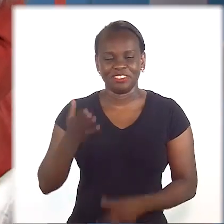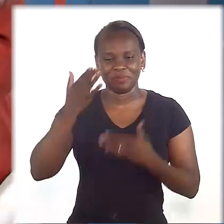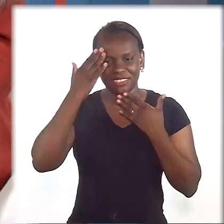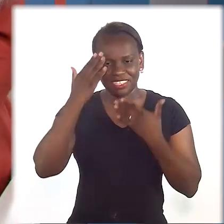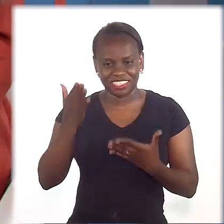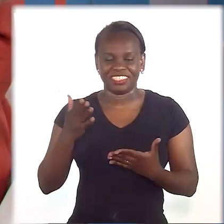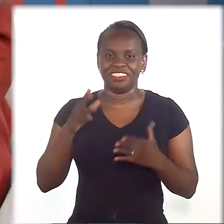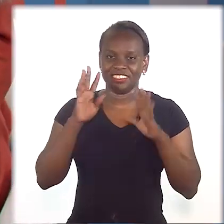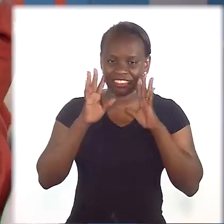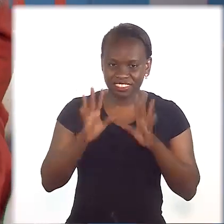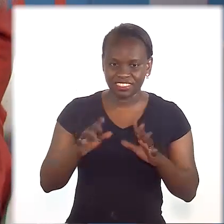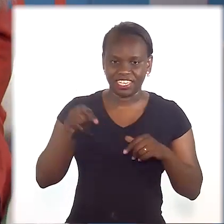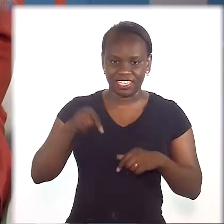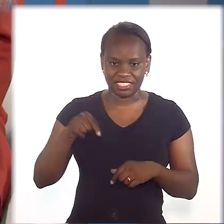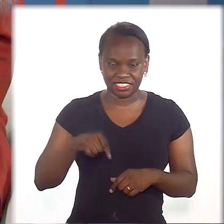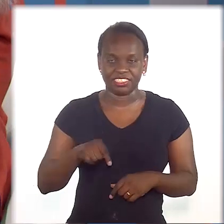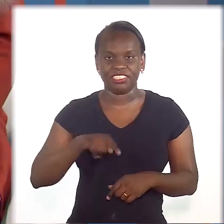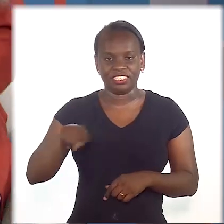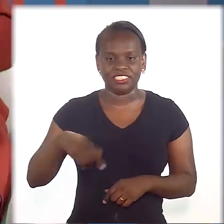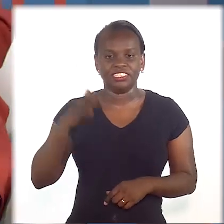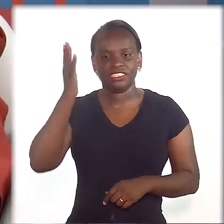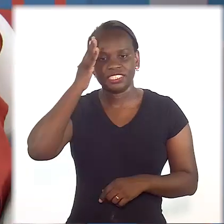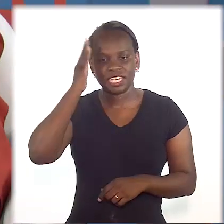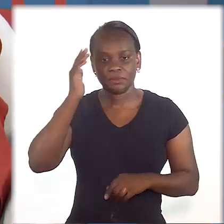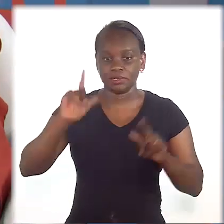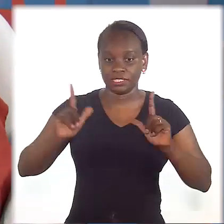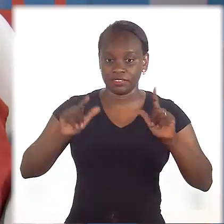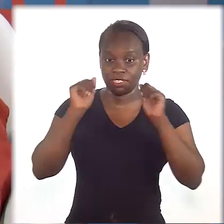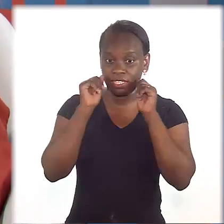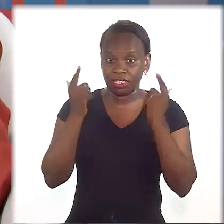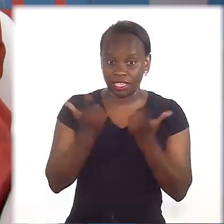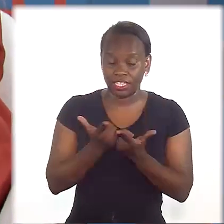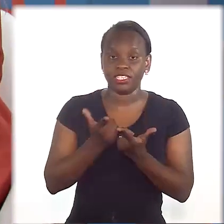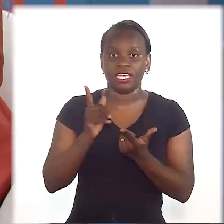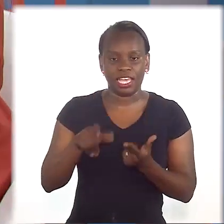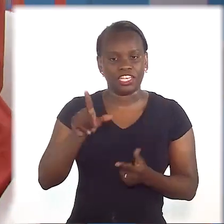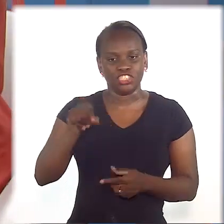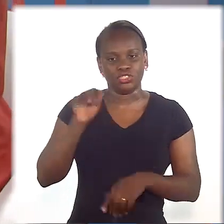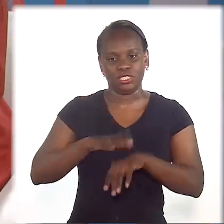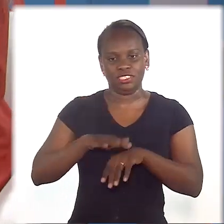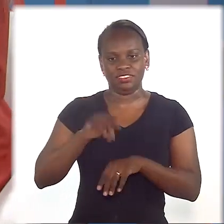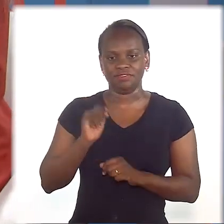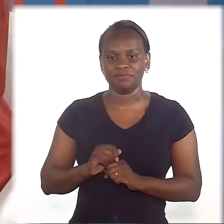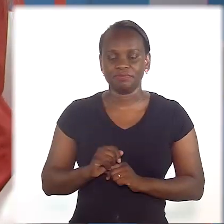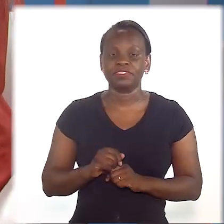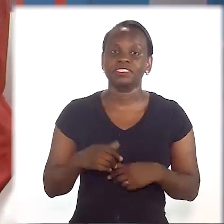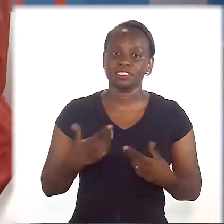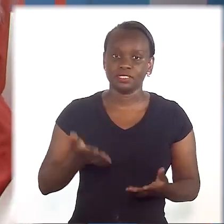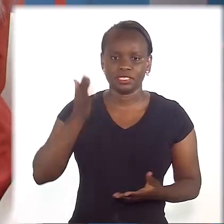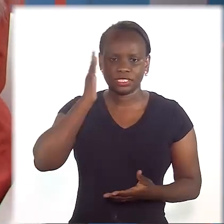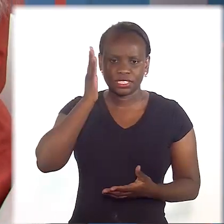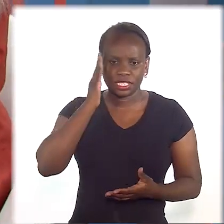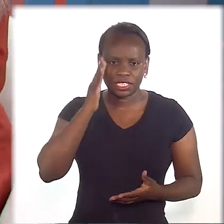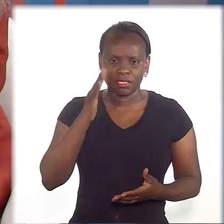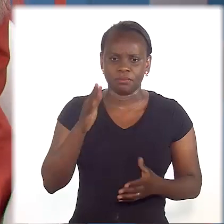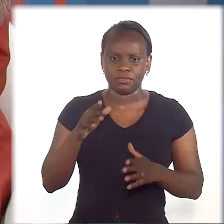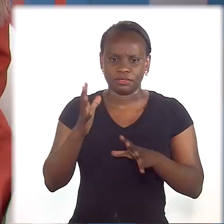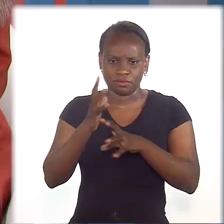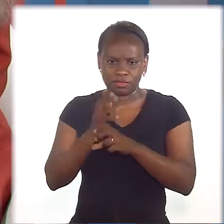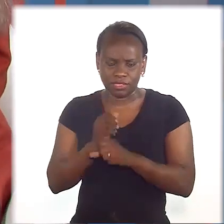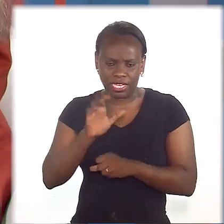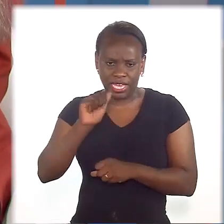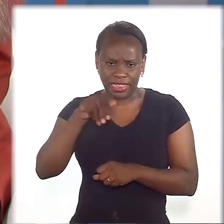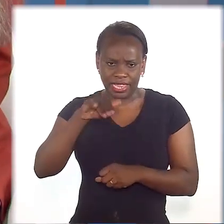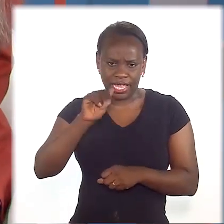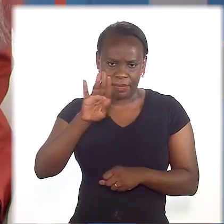Olá e obrigada pela sua audiência aqui, que nós sabemos na TV Alerj que é uma questão de escolha. Você sabia que a cannabis